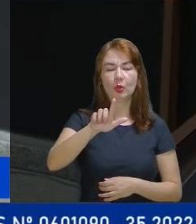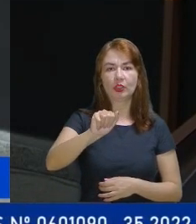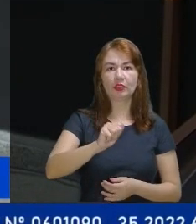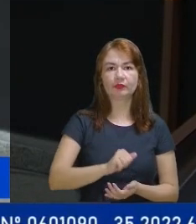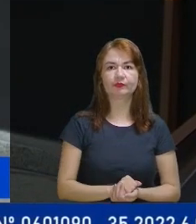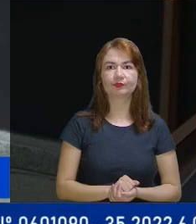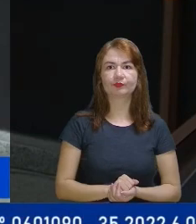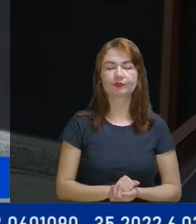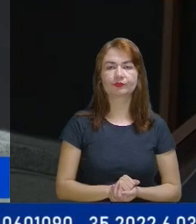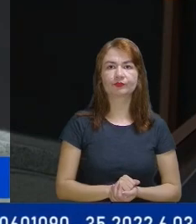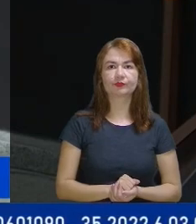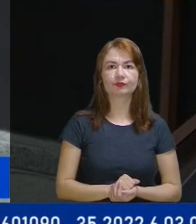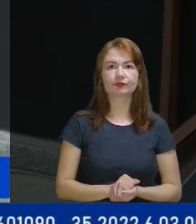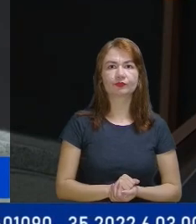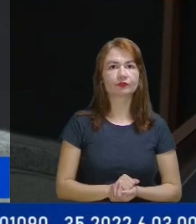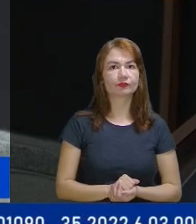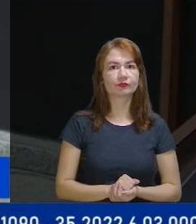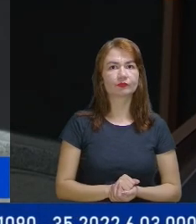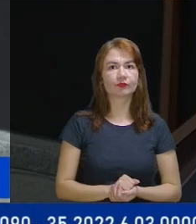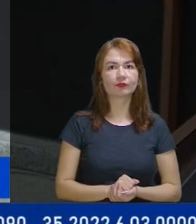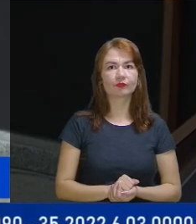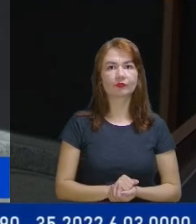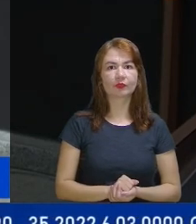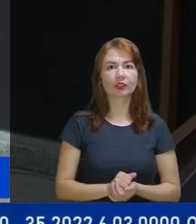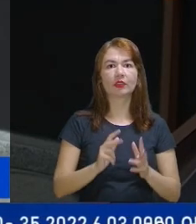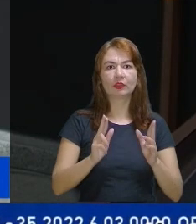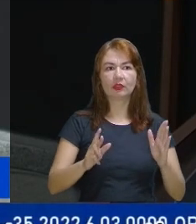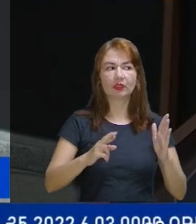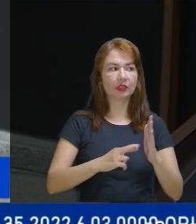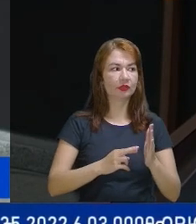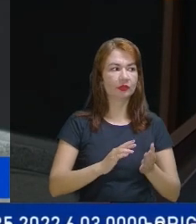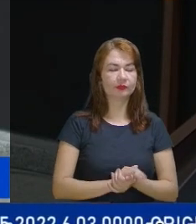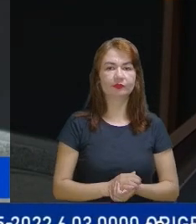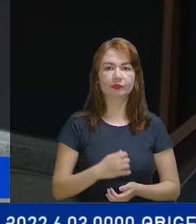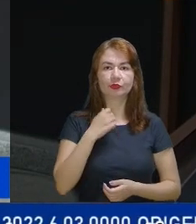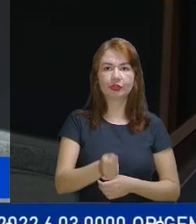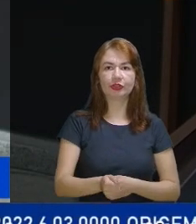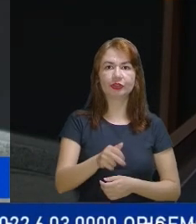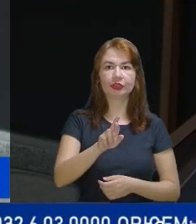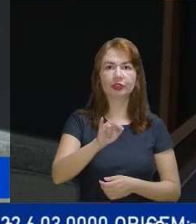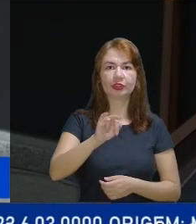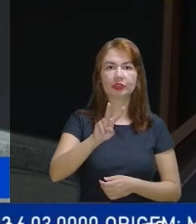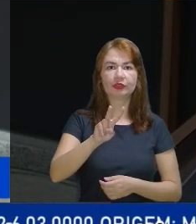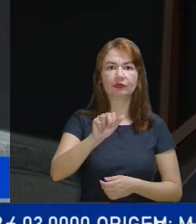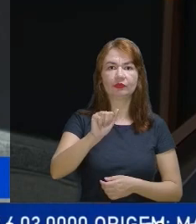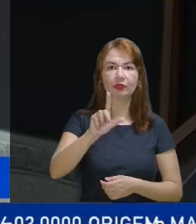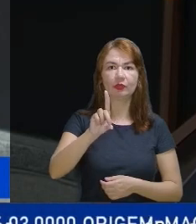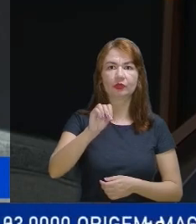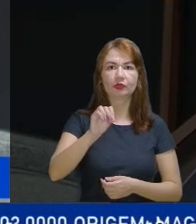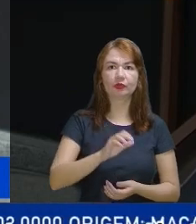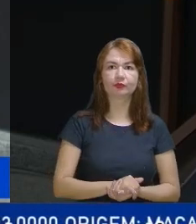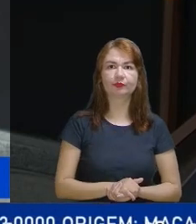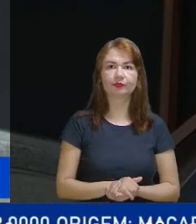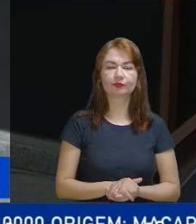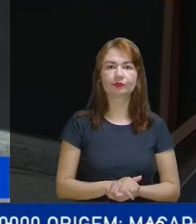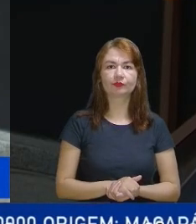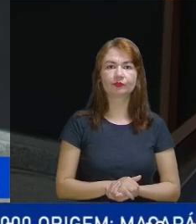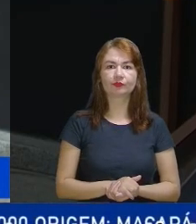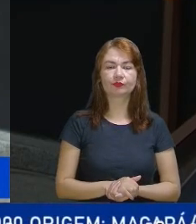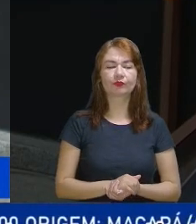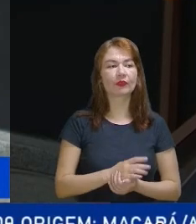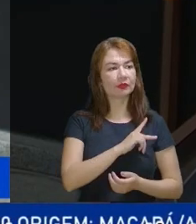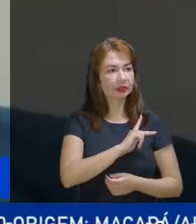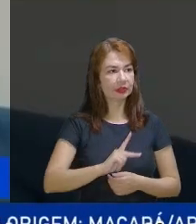Estou, presidente. Juiz Rivaldo Valente? Senhor presidente, eminentes